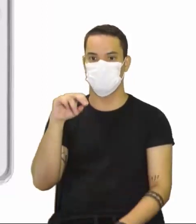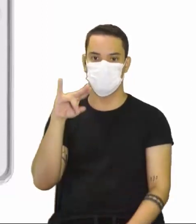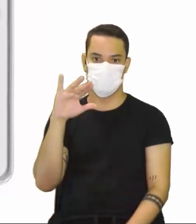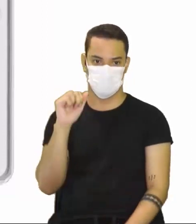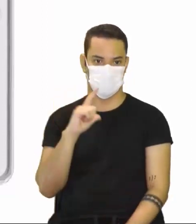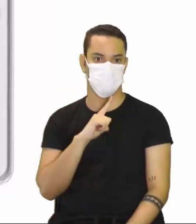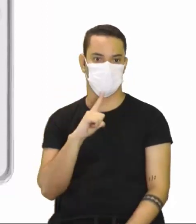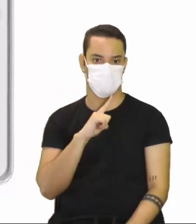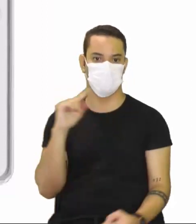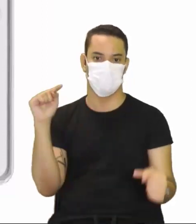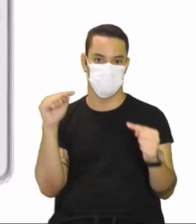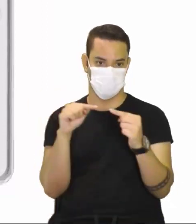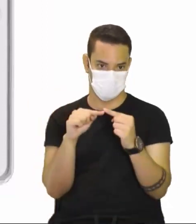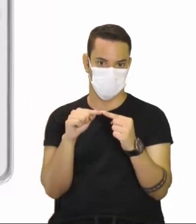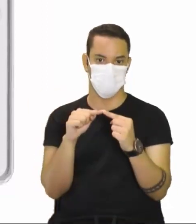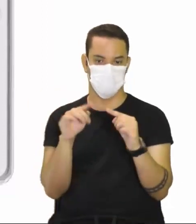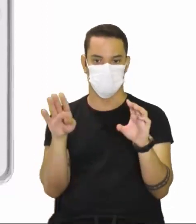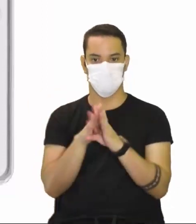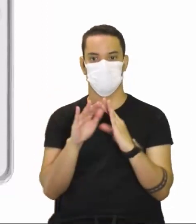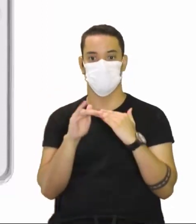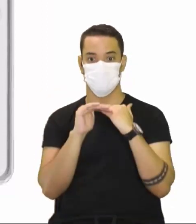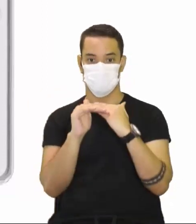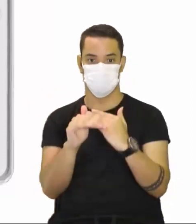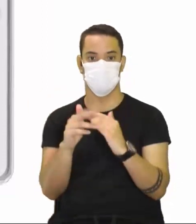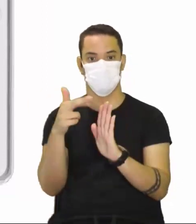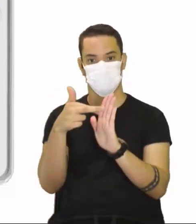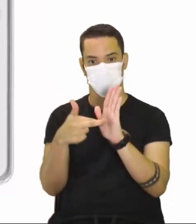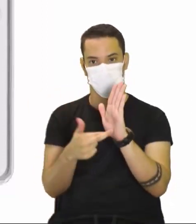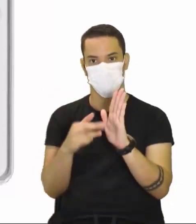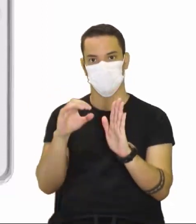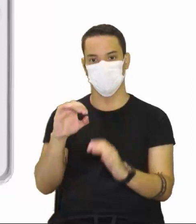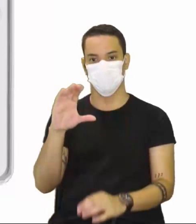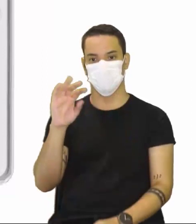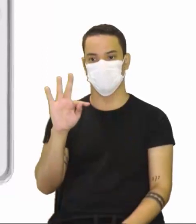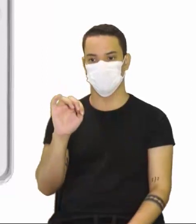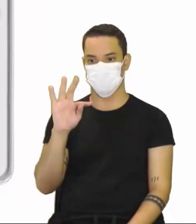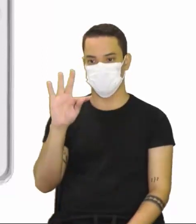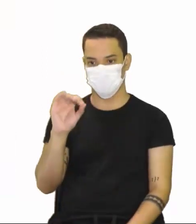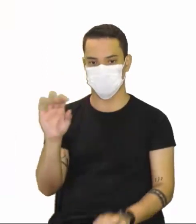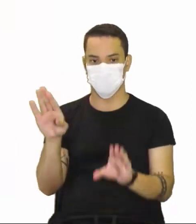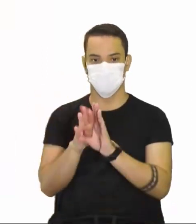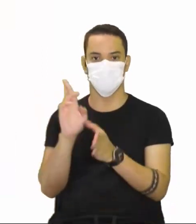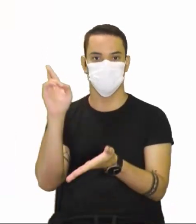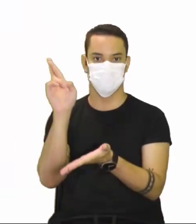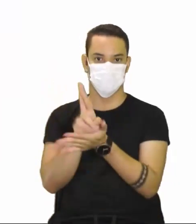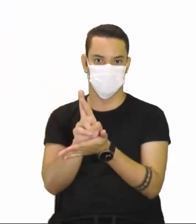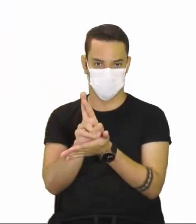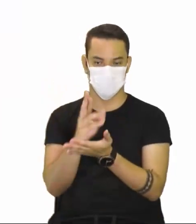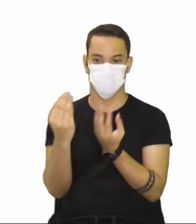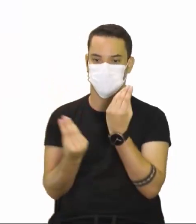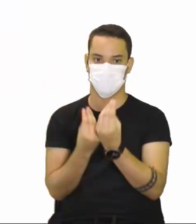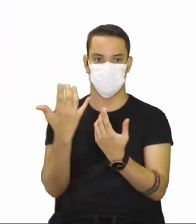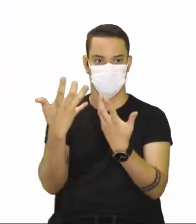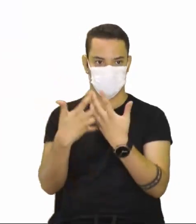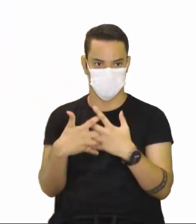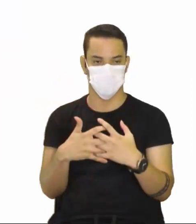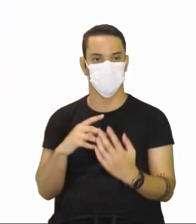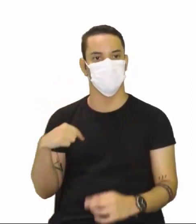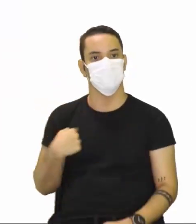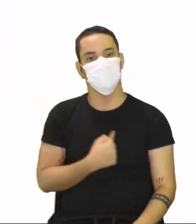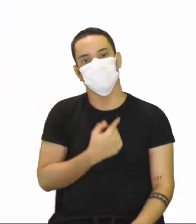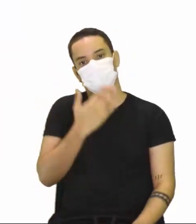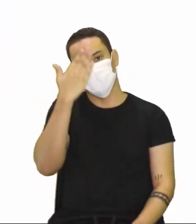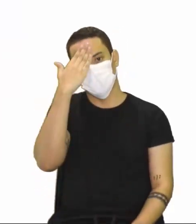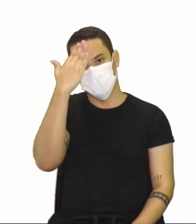temos a ligação covalente, a estabilidade e regra do octeto e representação das substâncias iônicas. Sabendo